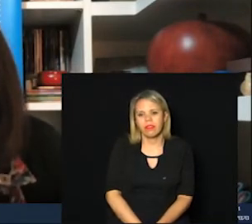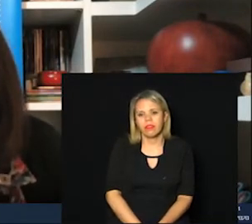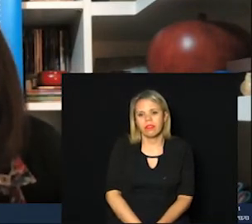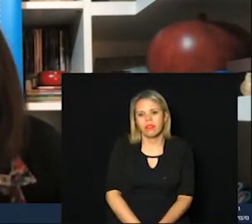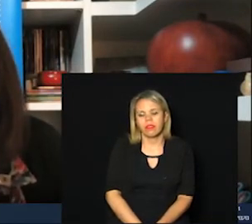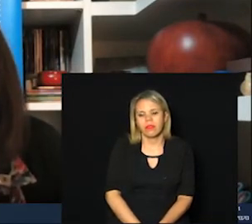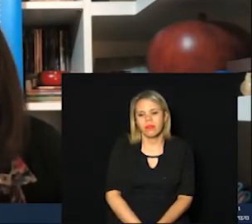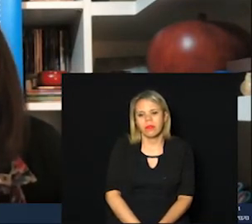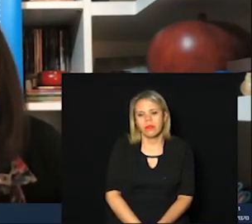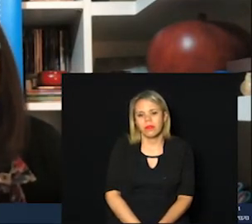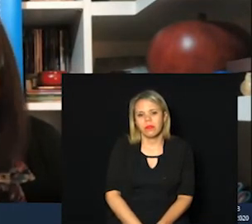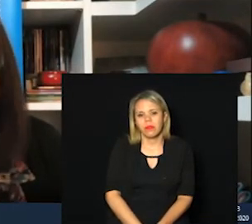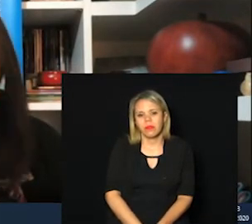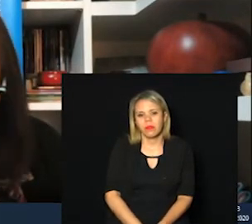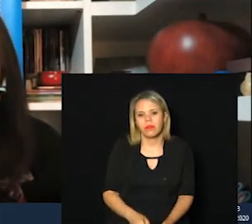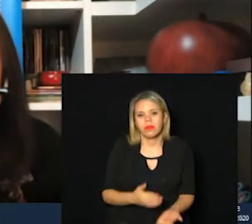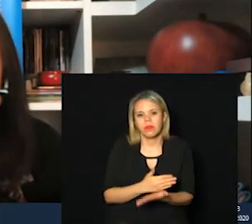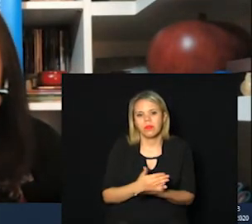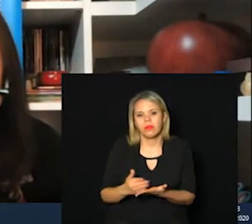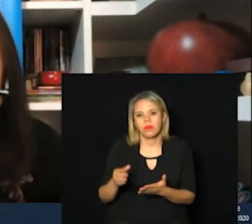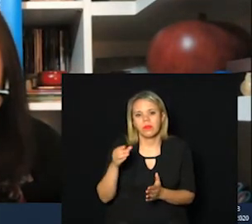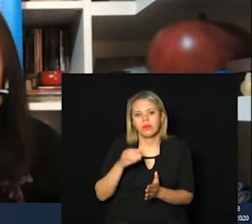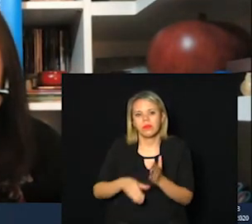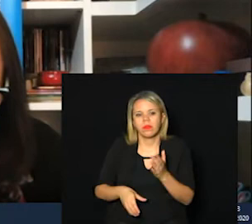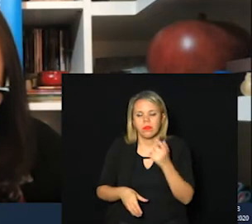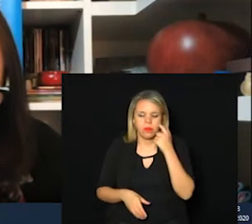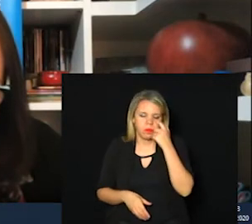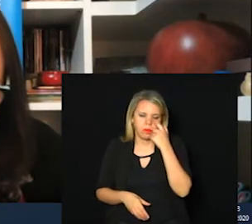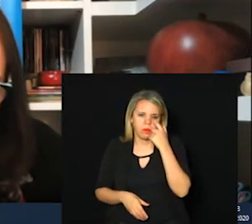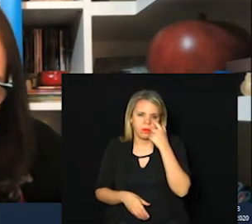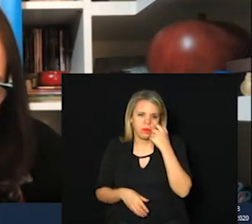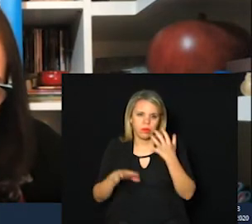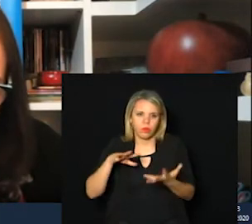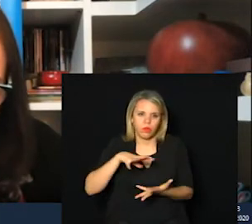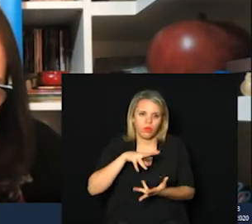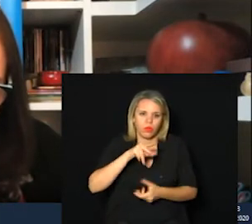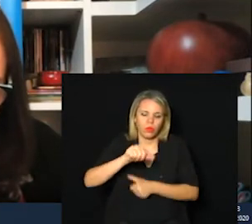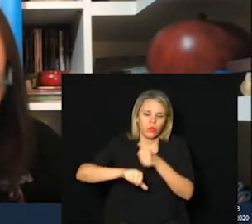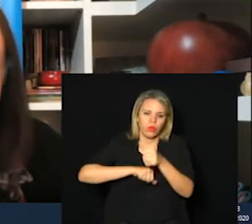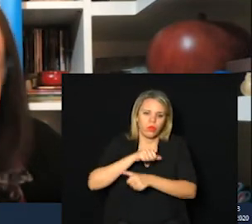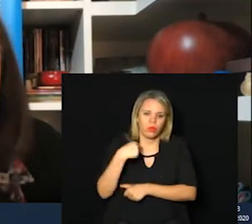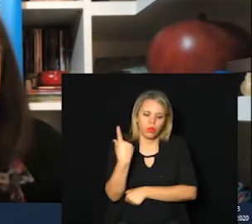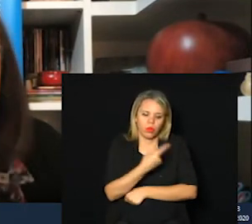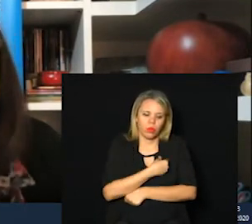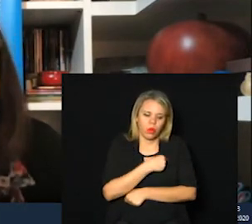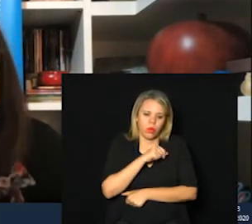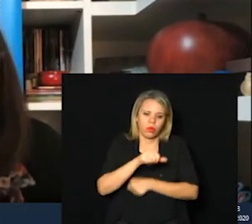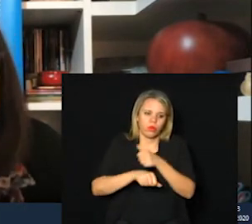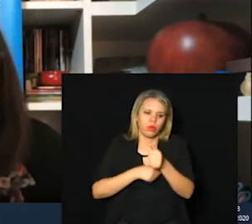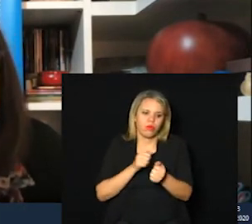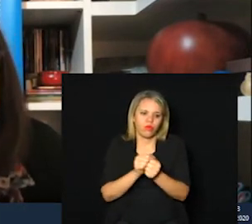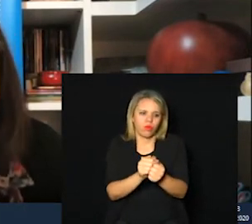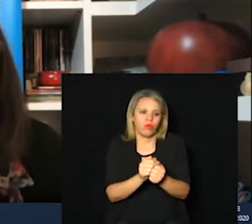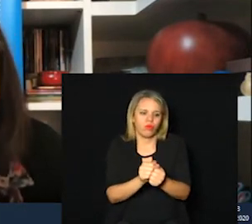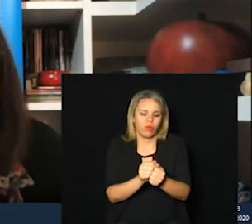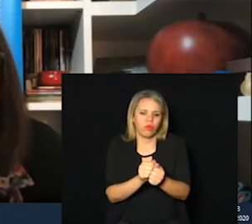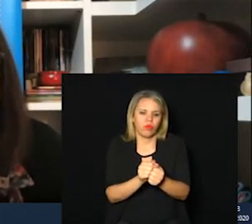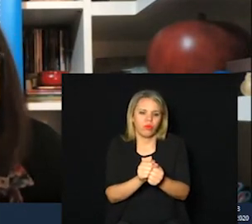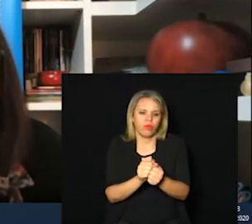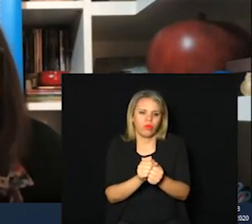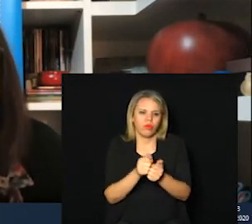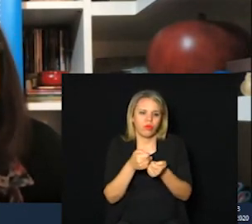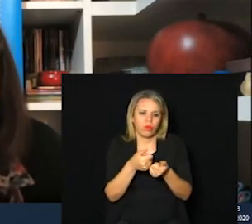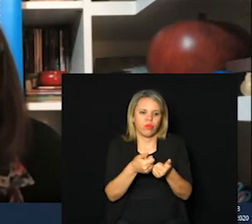que começa um dos capítulos que diz assim: o mundo muda quando mudamos juntos. Mudamos